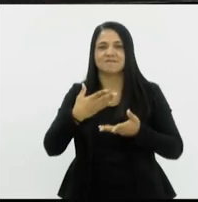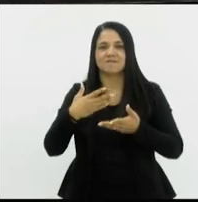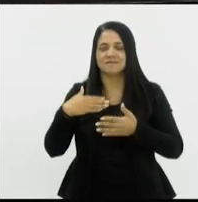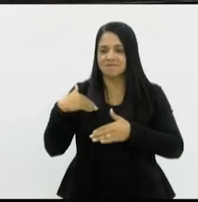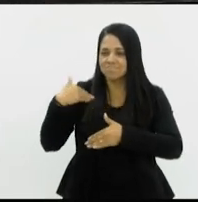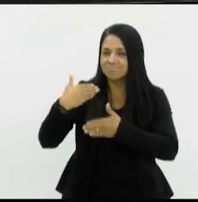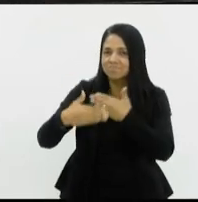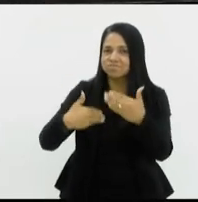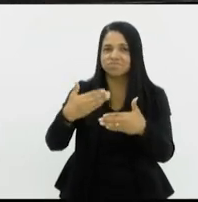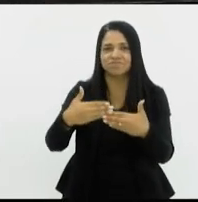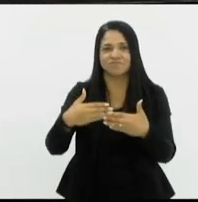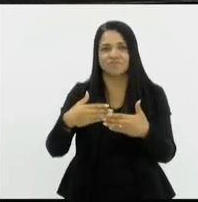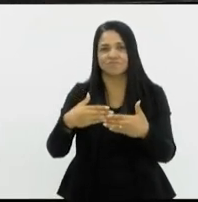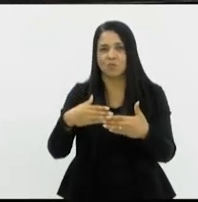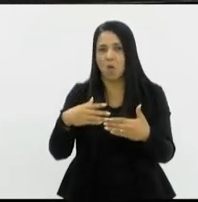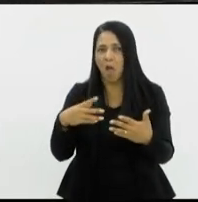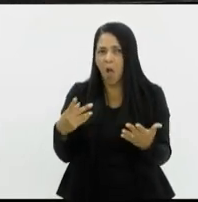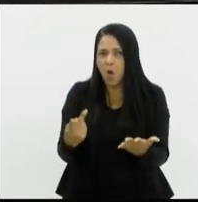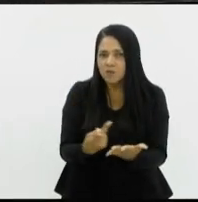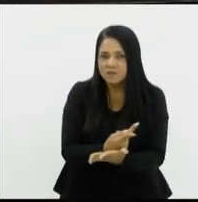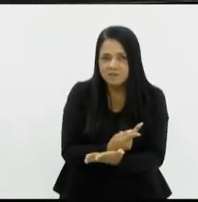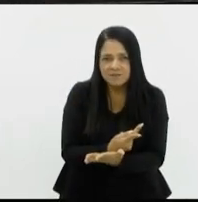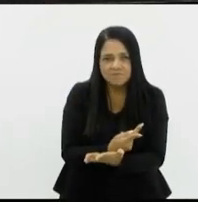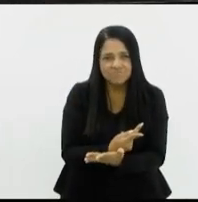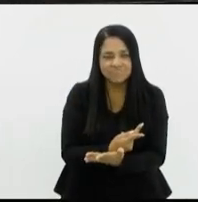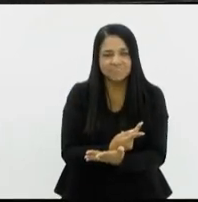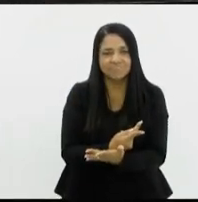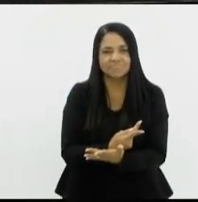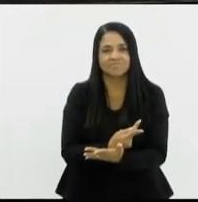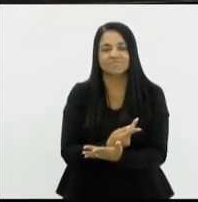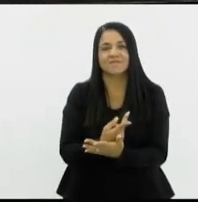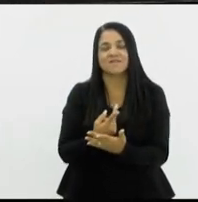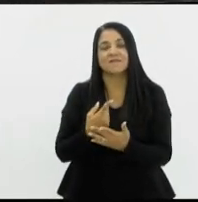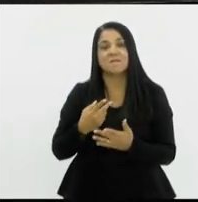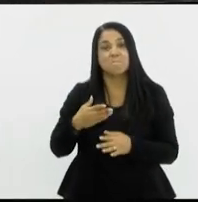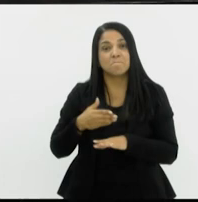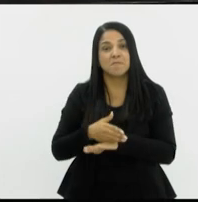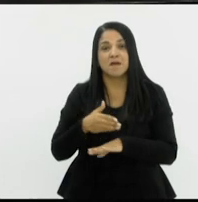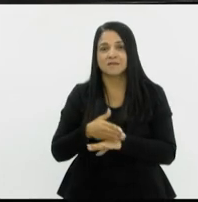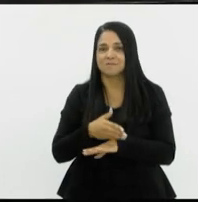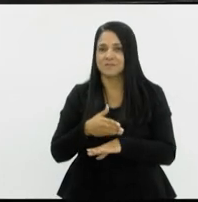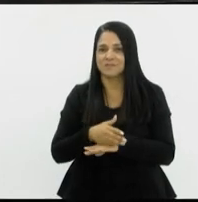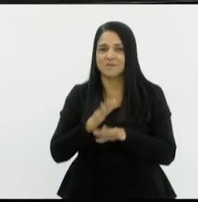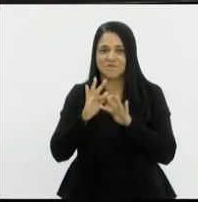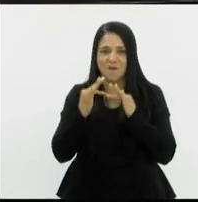caminhada não teria acontecido sem a participação da minha amada família,